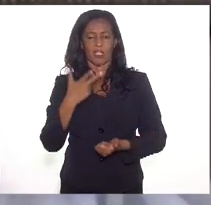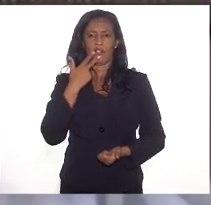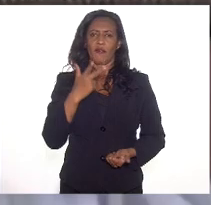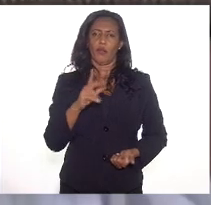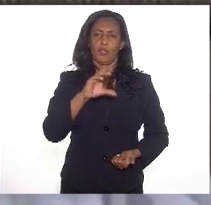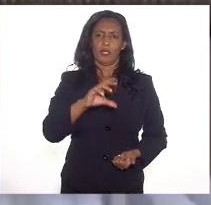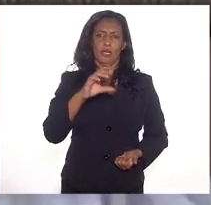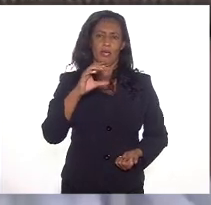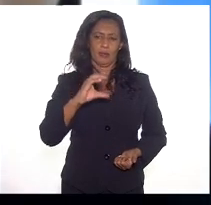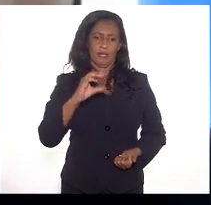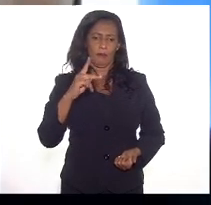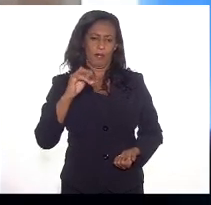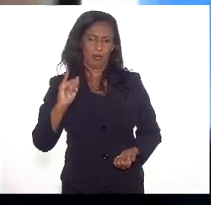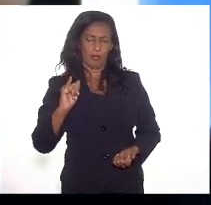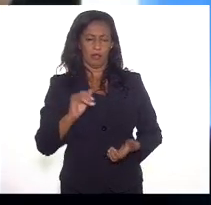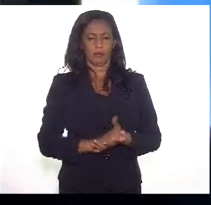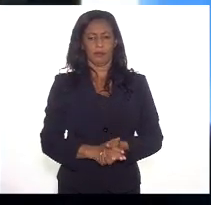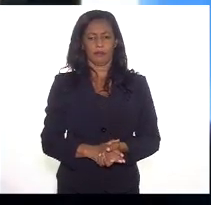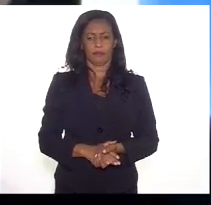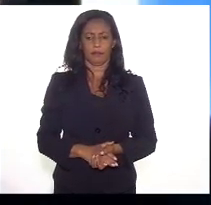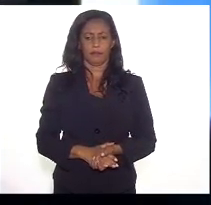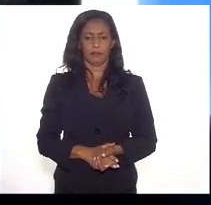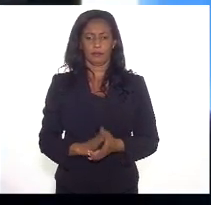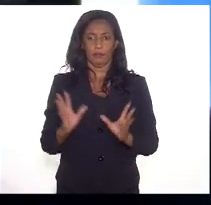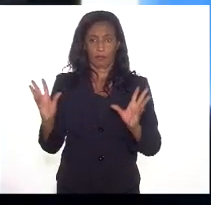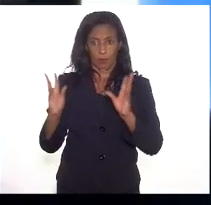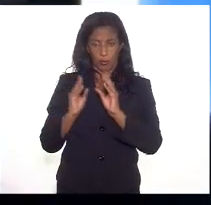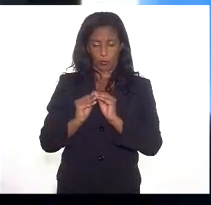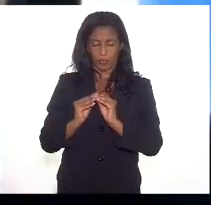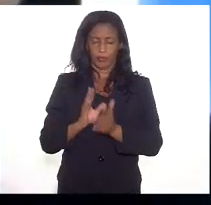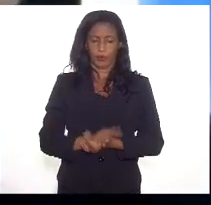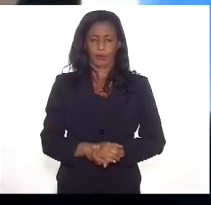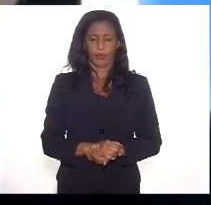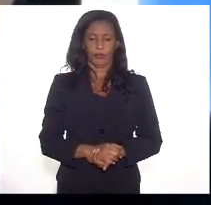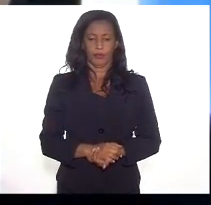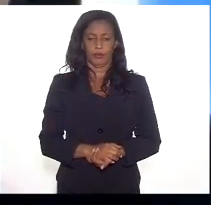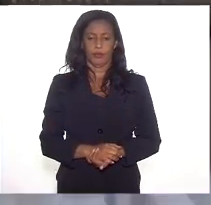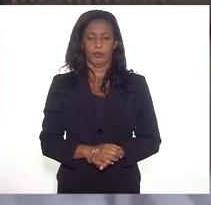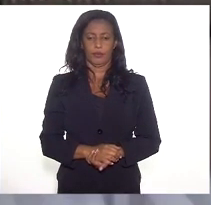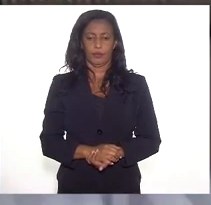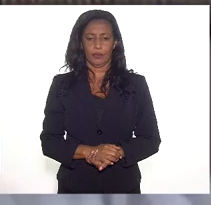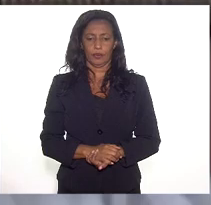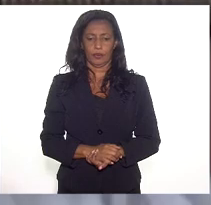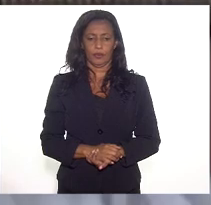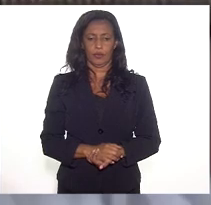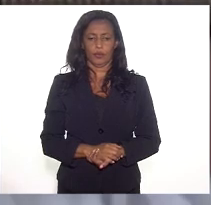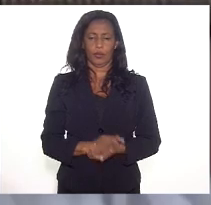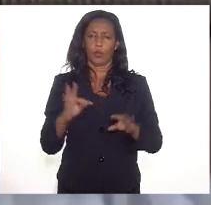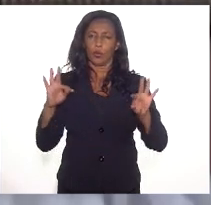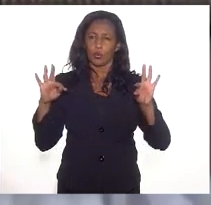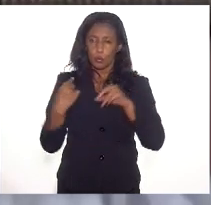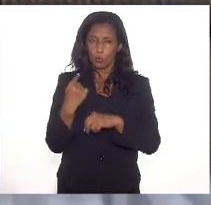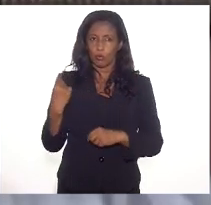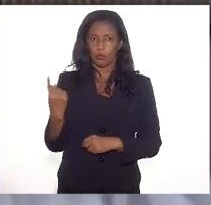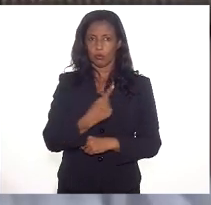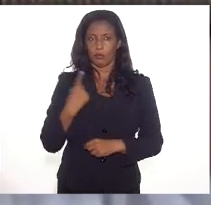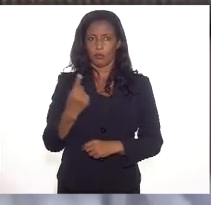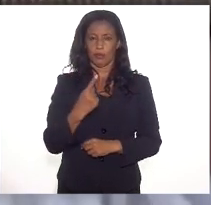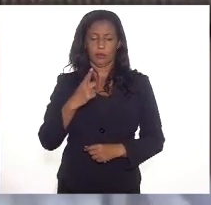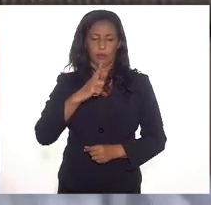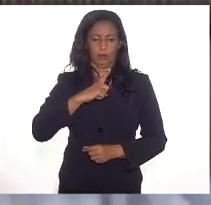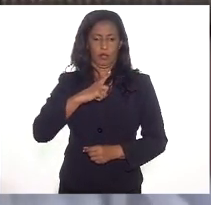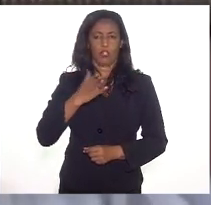CPI, ou seja, temos mão, concluindo, presidente, de todos os instrumentos que tivermos, mas a nossa voz sempre